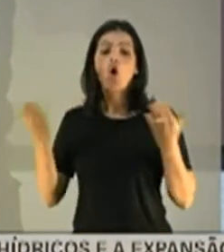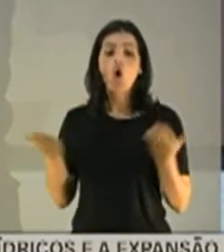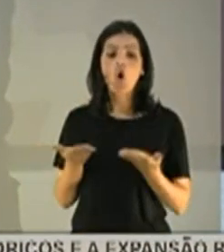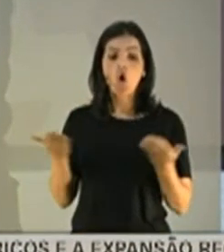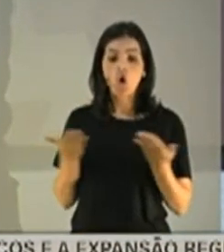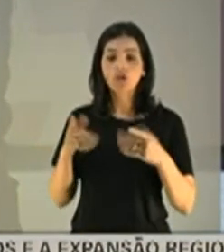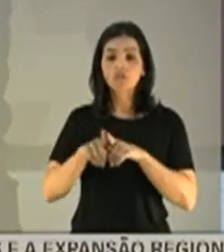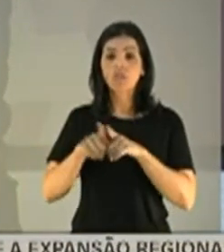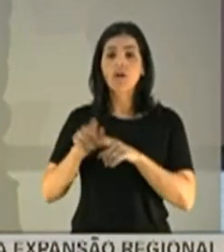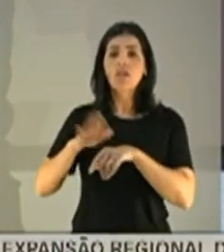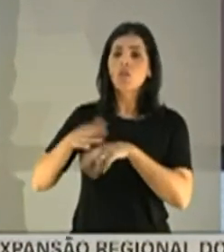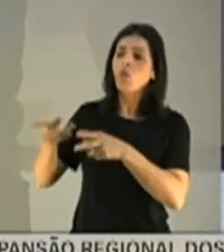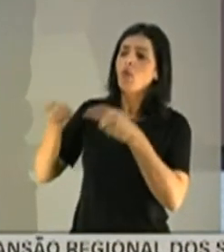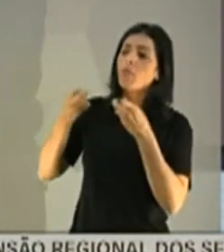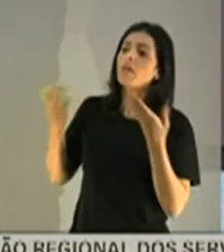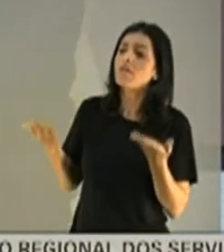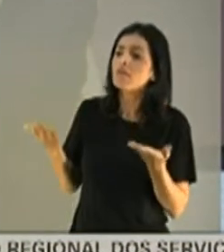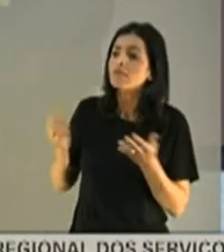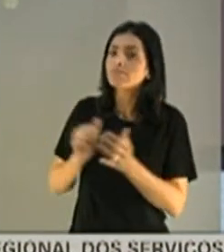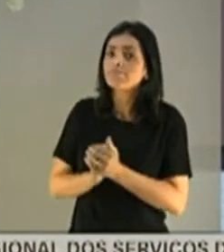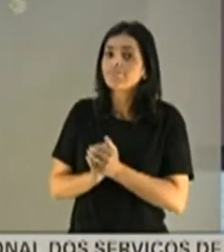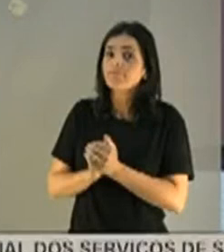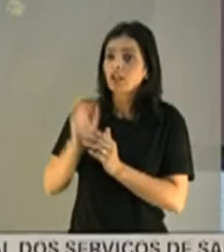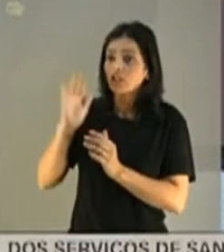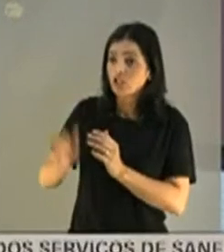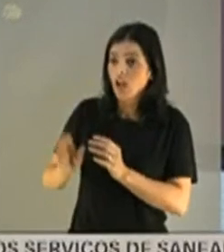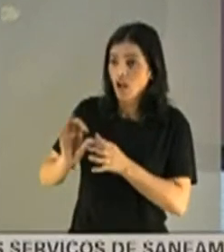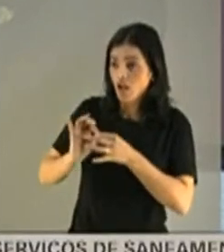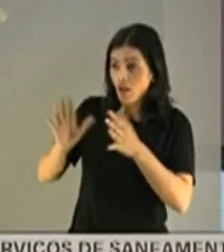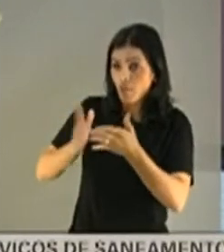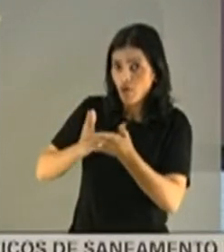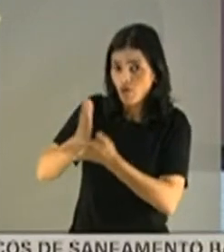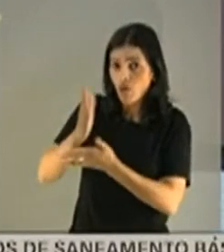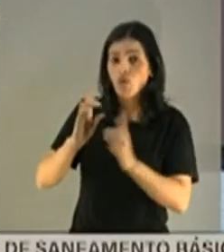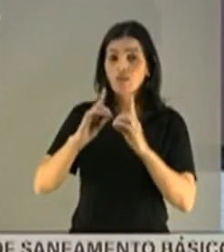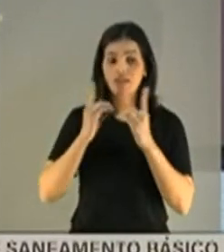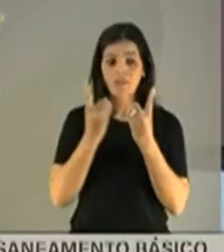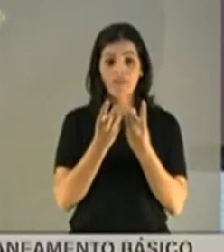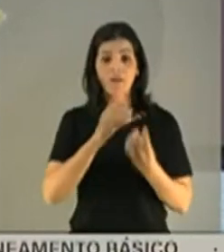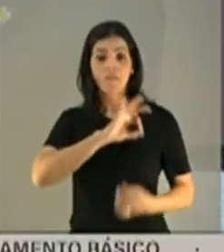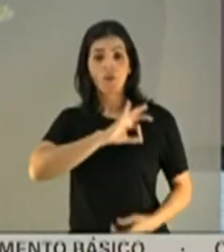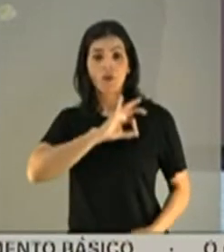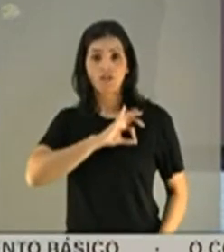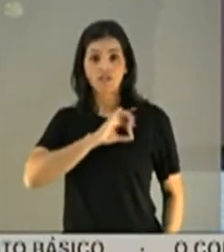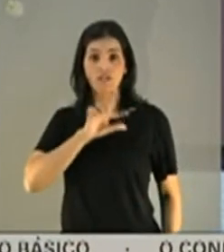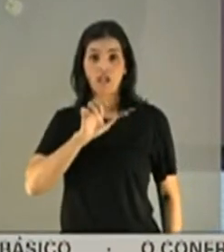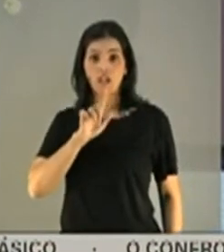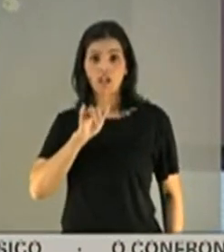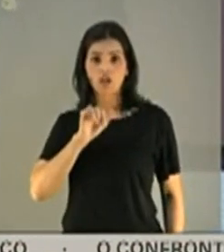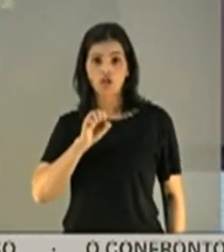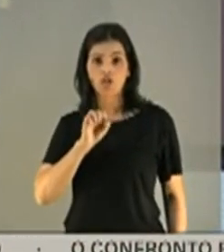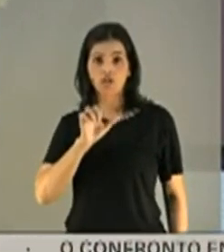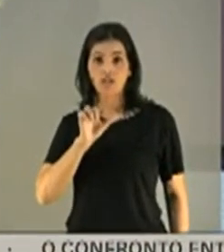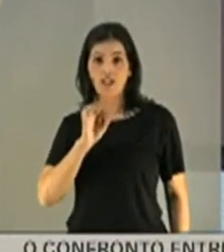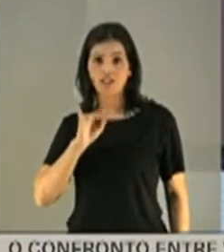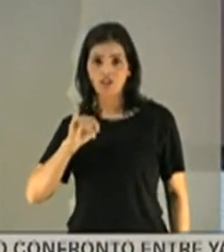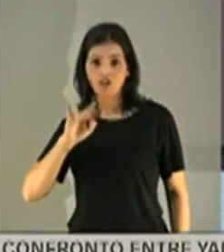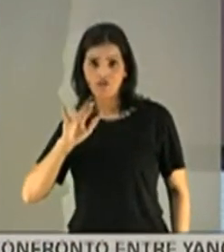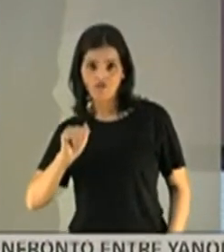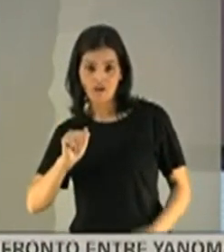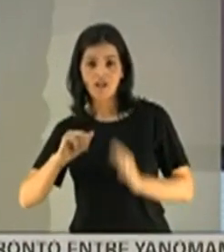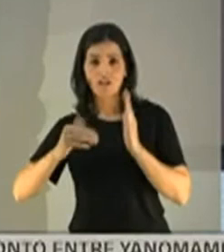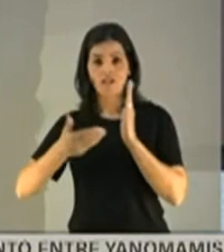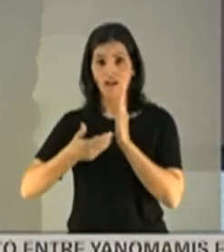inclusive, eu cobrei. E o departamento da Polícia Legislativa da Câmara dos Deputados,